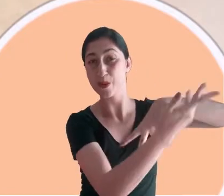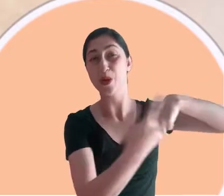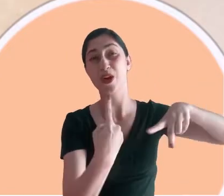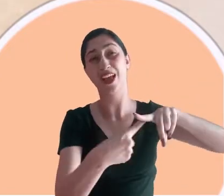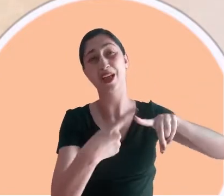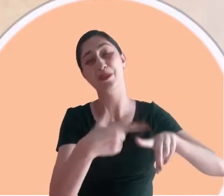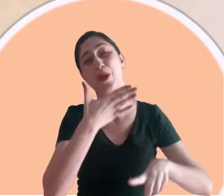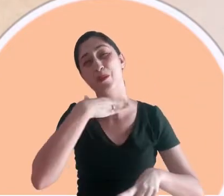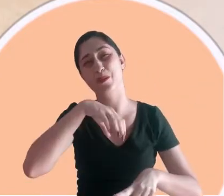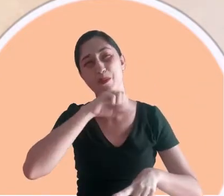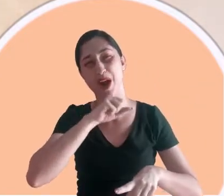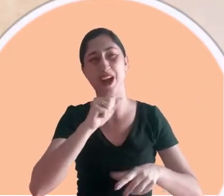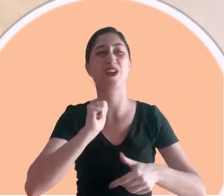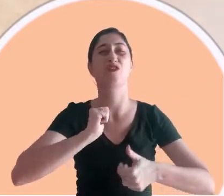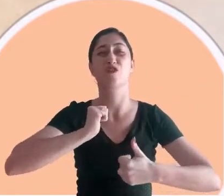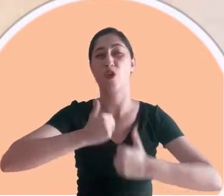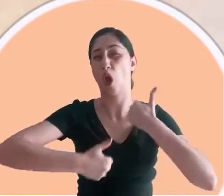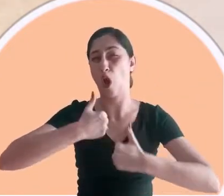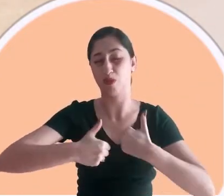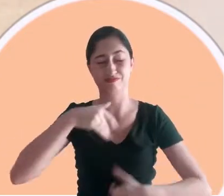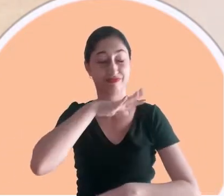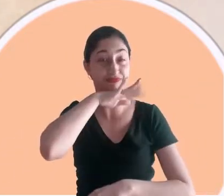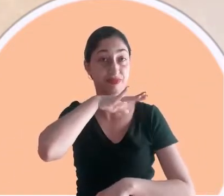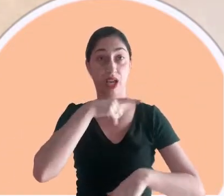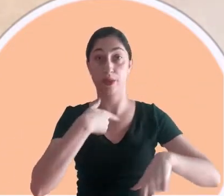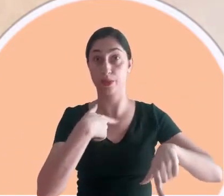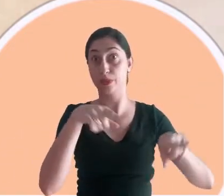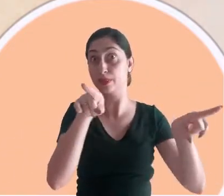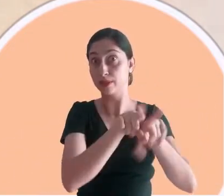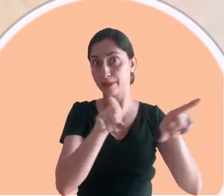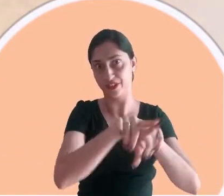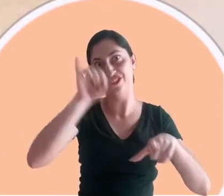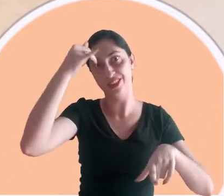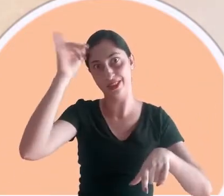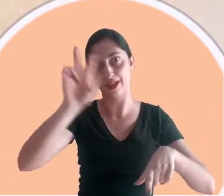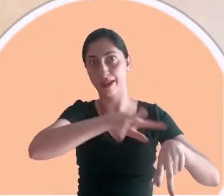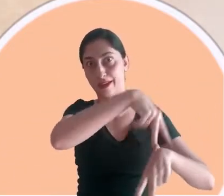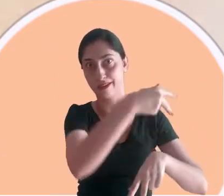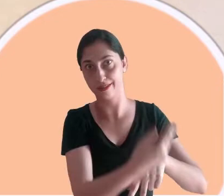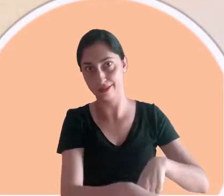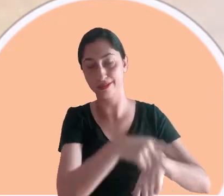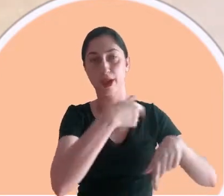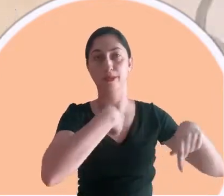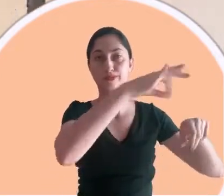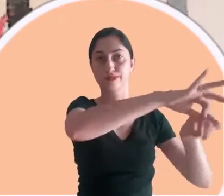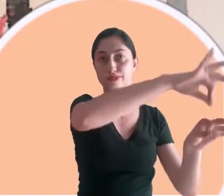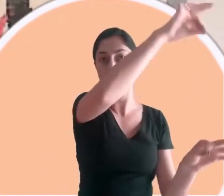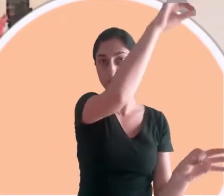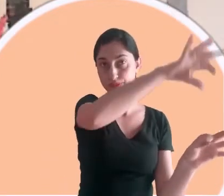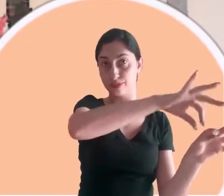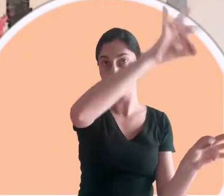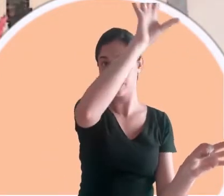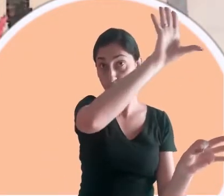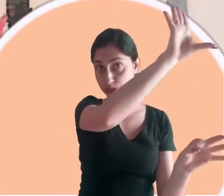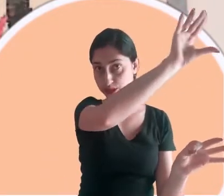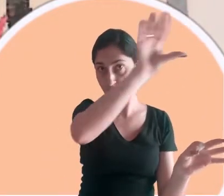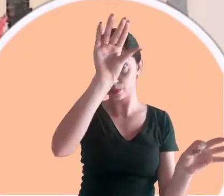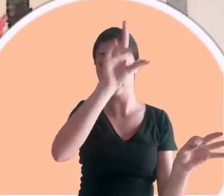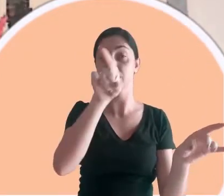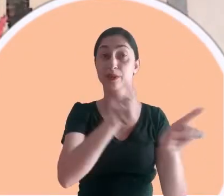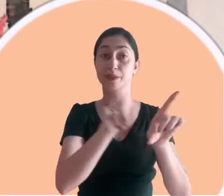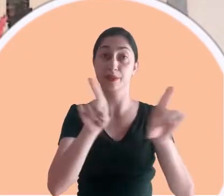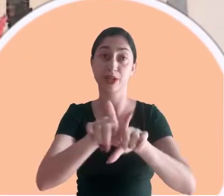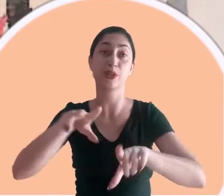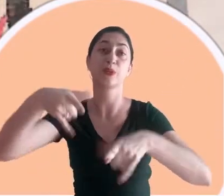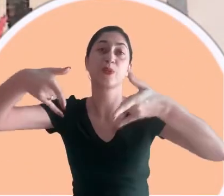Como meu pai não sabe andar de perna de pau, eu desenhei um fio nele também e liguei ele no céu, que assim ele também não caía. Ah, e lá no quarto tinha umas cortinas em